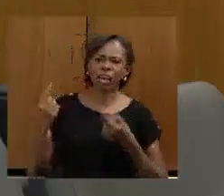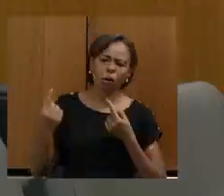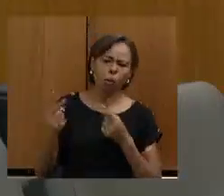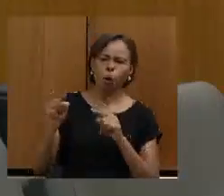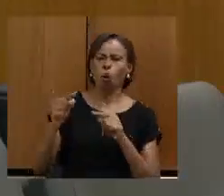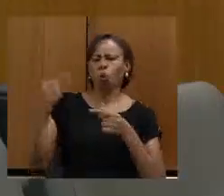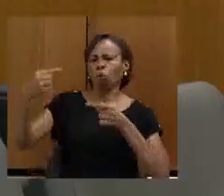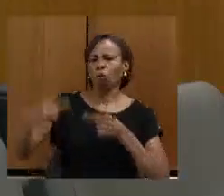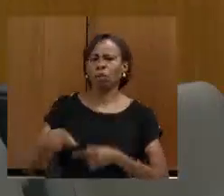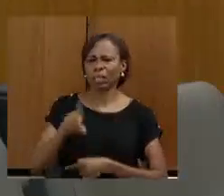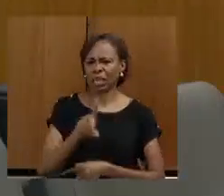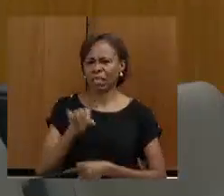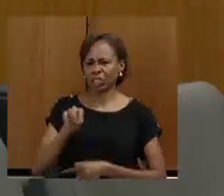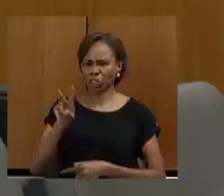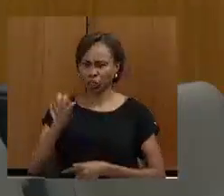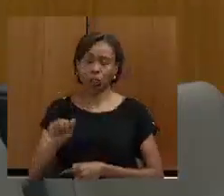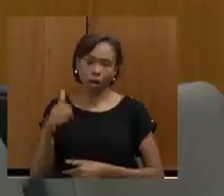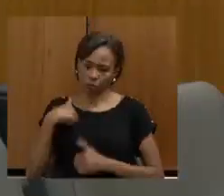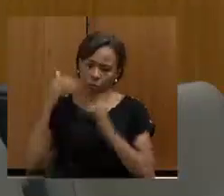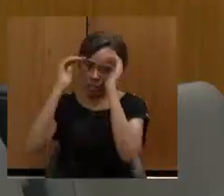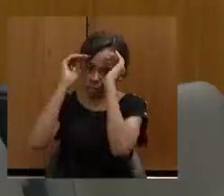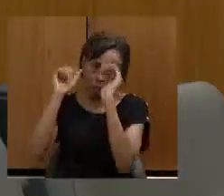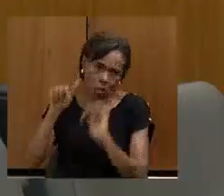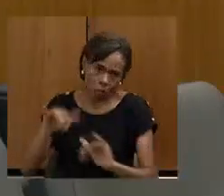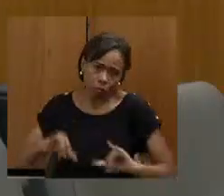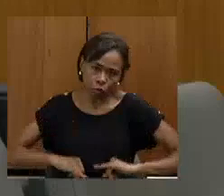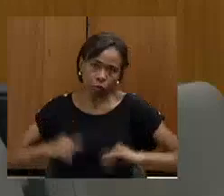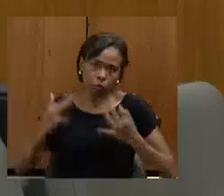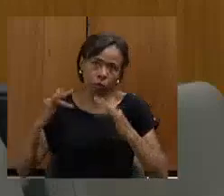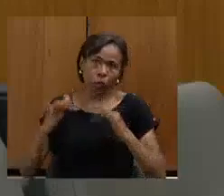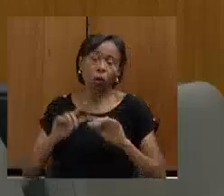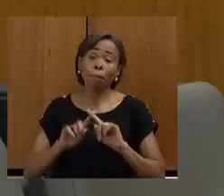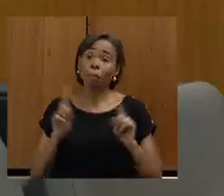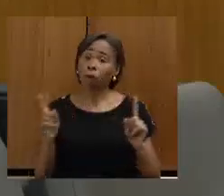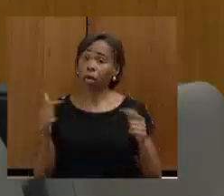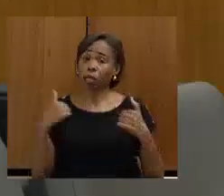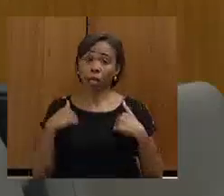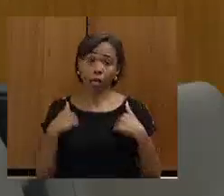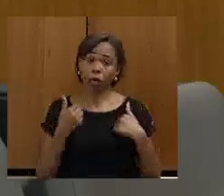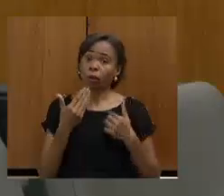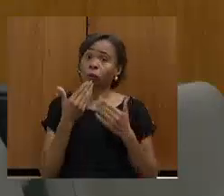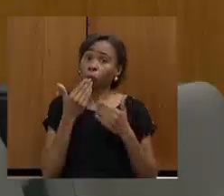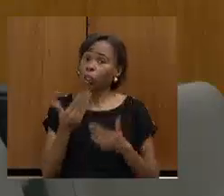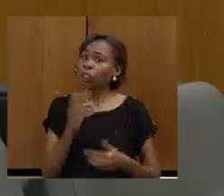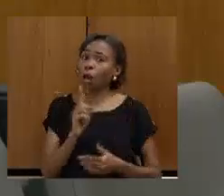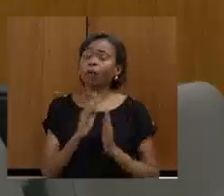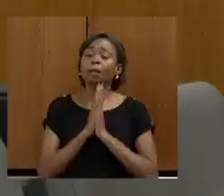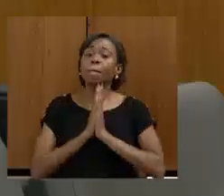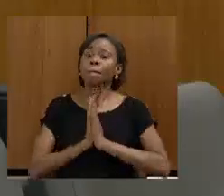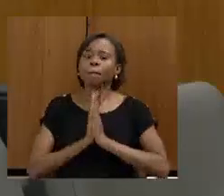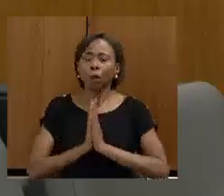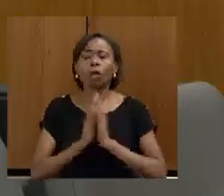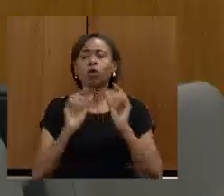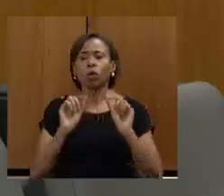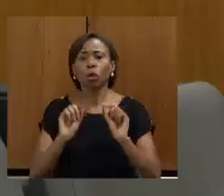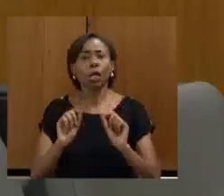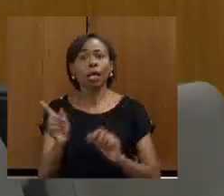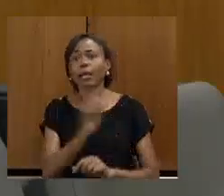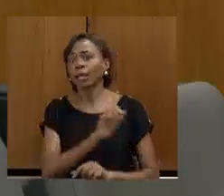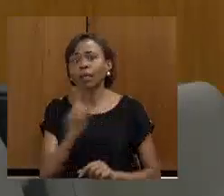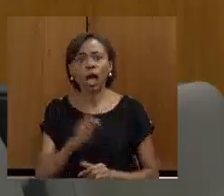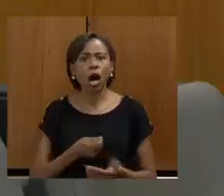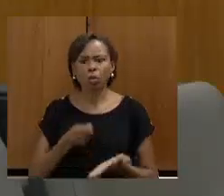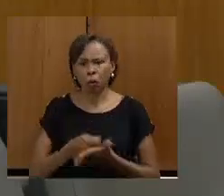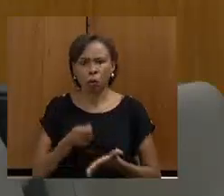respeito a dor dela, respeito muito. Eu só gostaria de não pedir, de implorar que não crucificem e